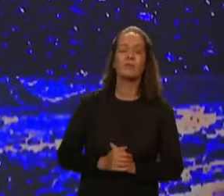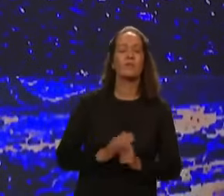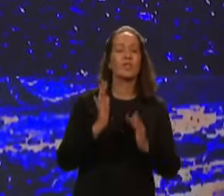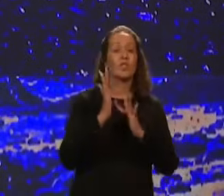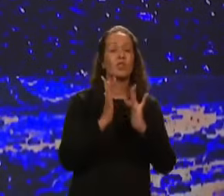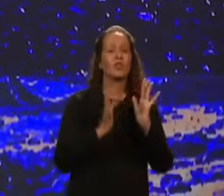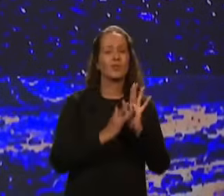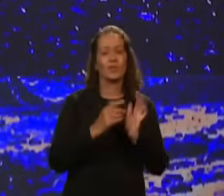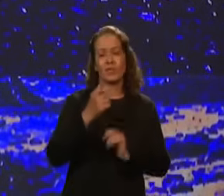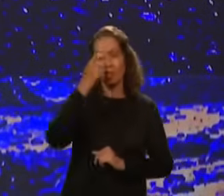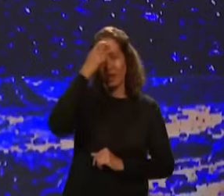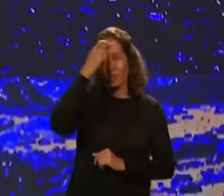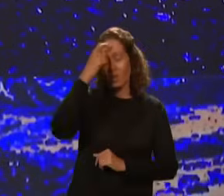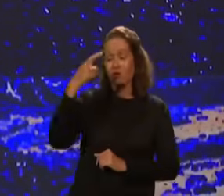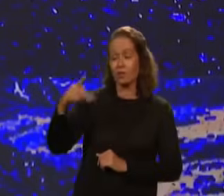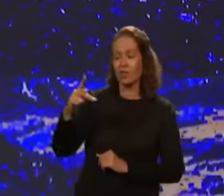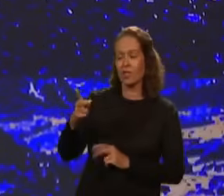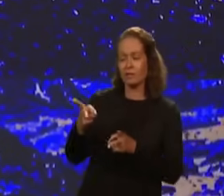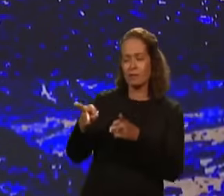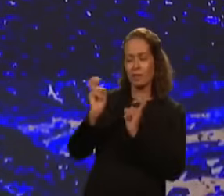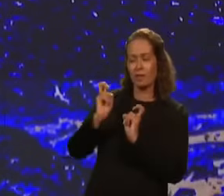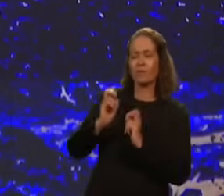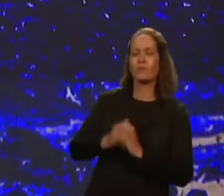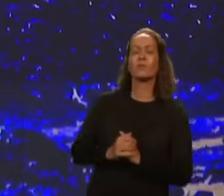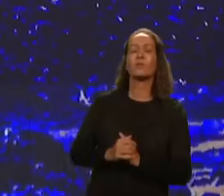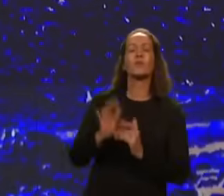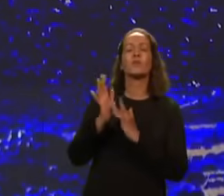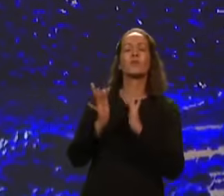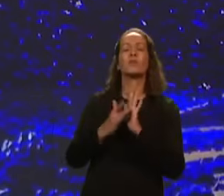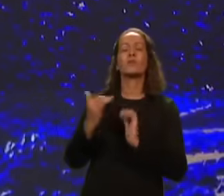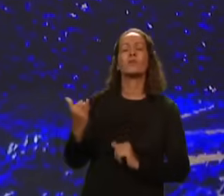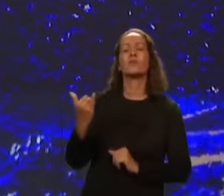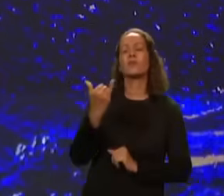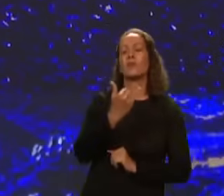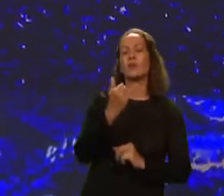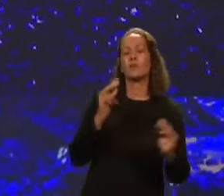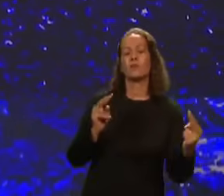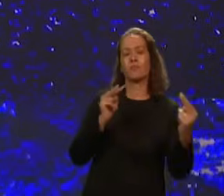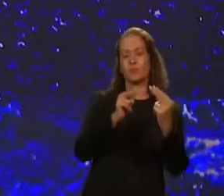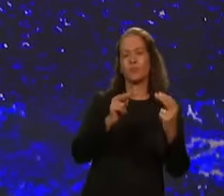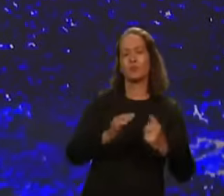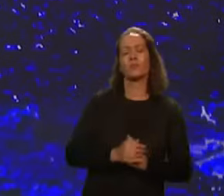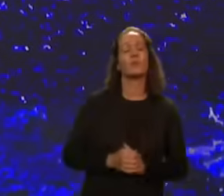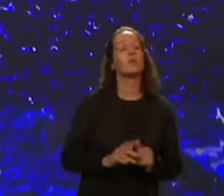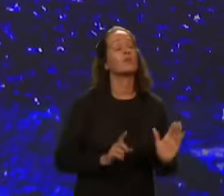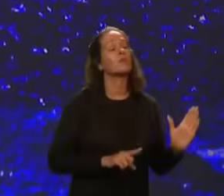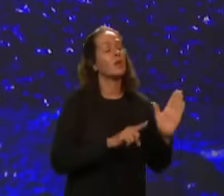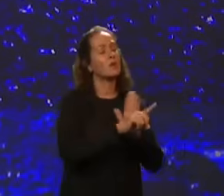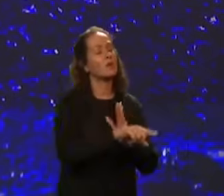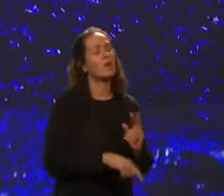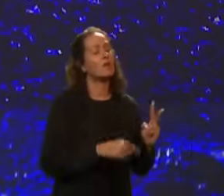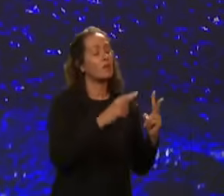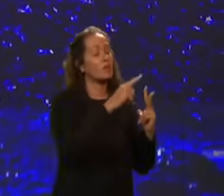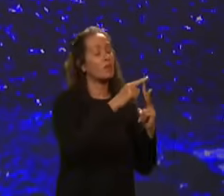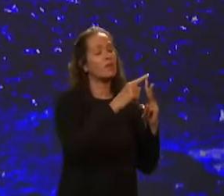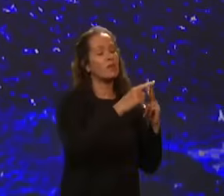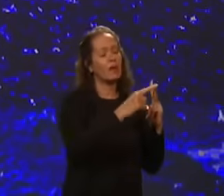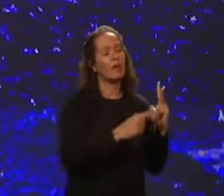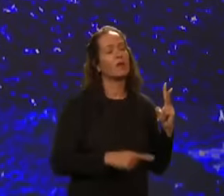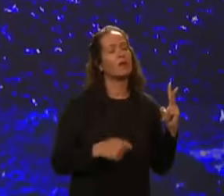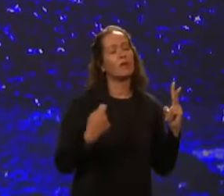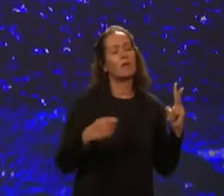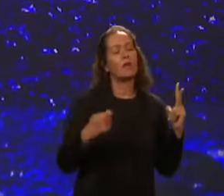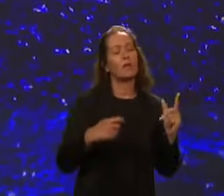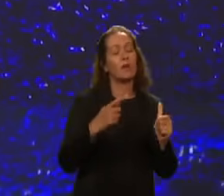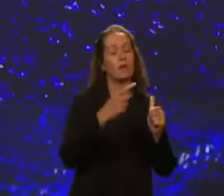mente do miserável. Jesus olhou para ele e falou assim: deixa eu te fazer uma pergunta. Dois caras deviam para um homem,